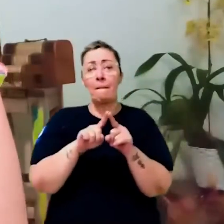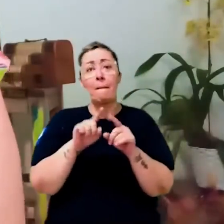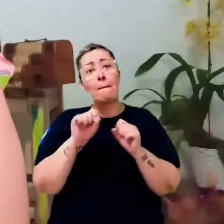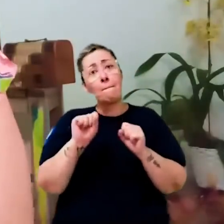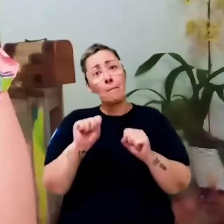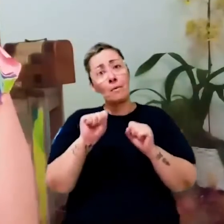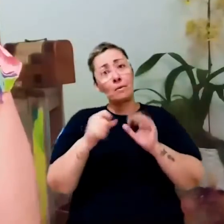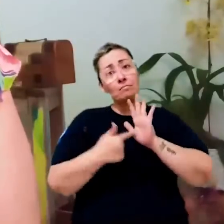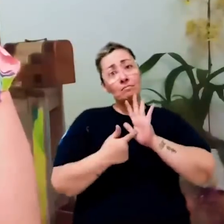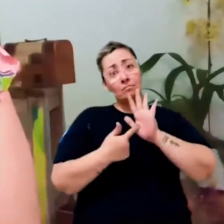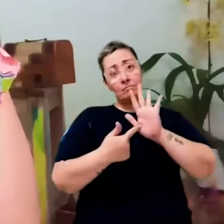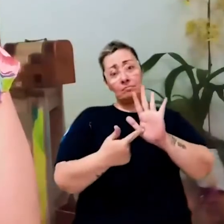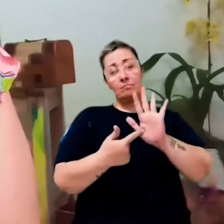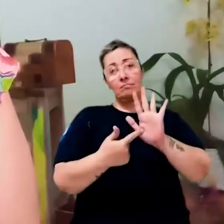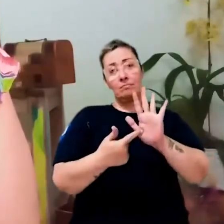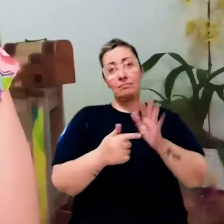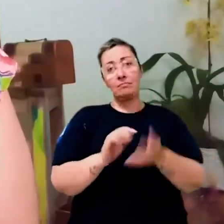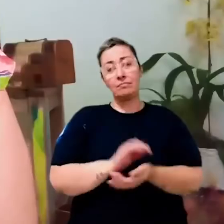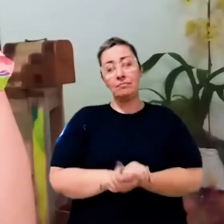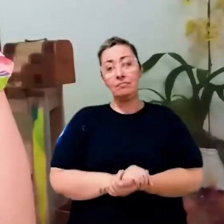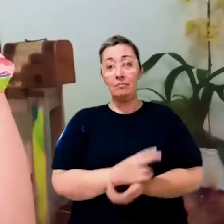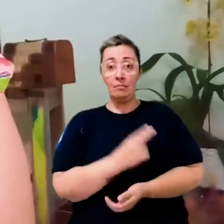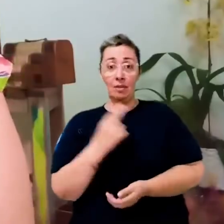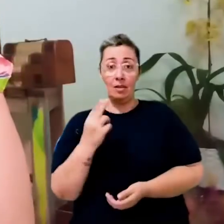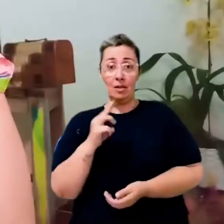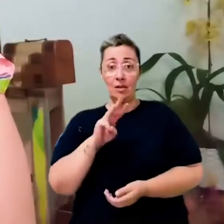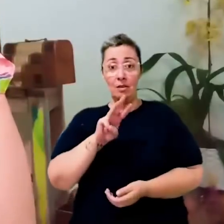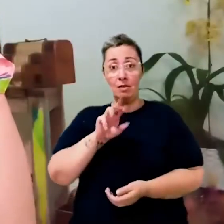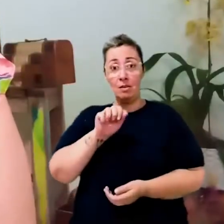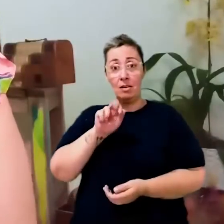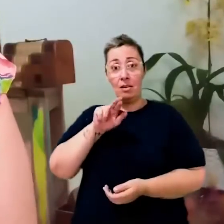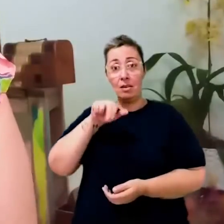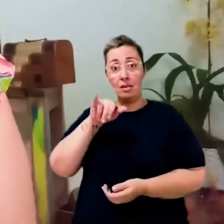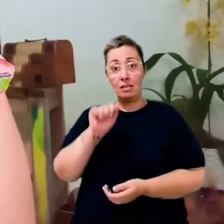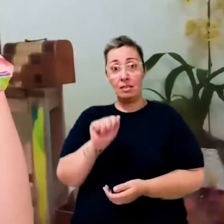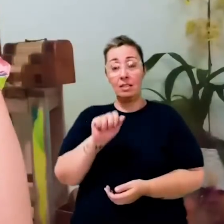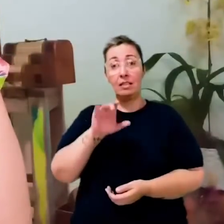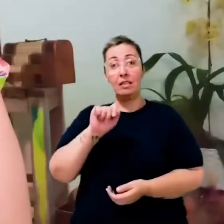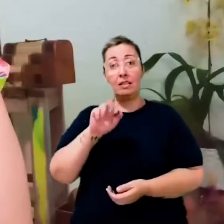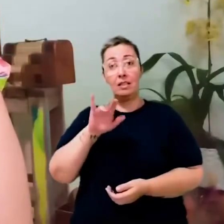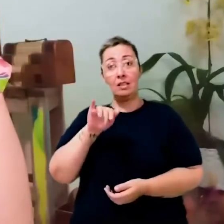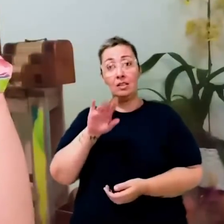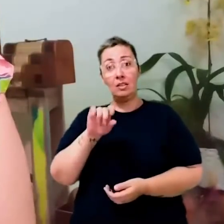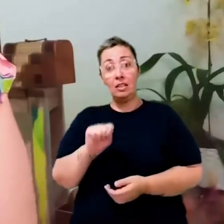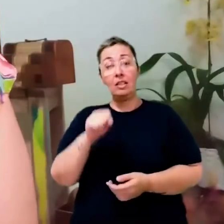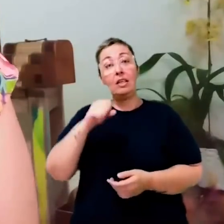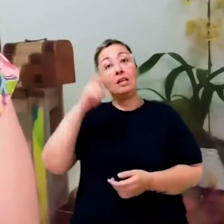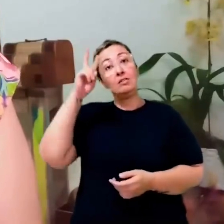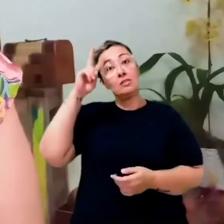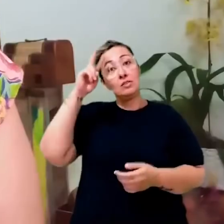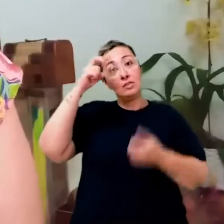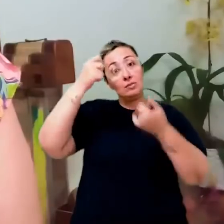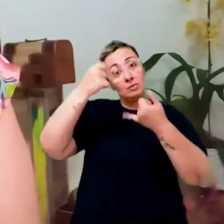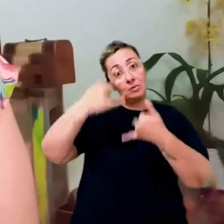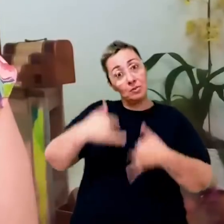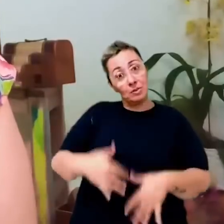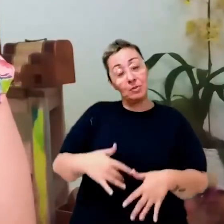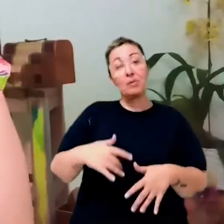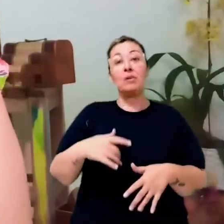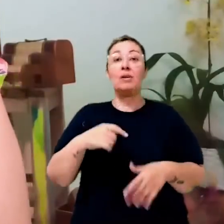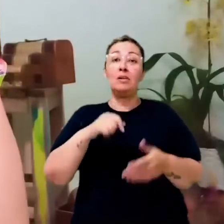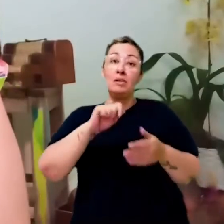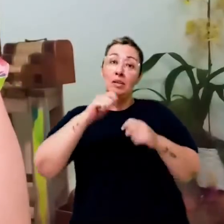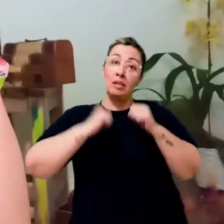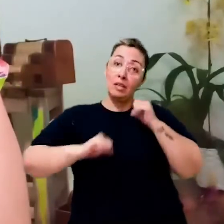me apresentar para vocês. Eu me chamo Vânia Carolis, eu sou contadora de histórias, artista educadora